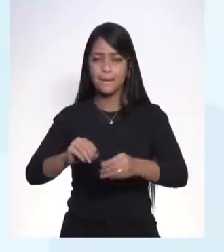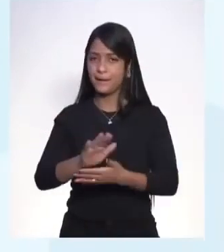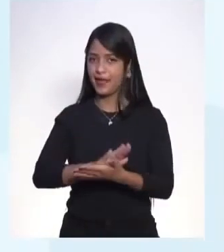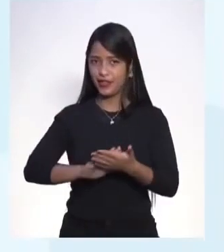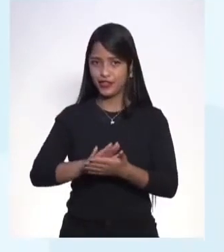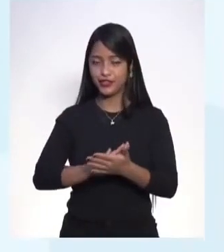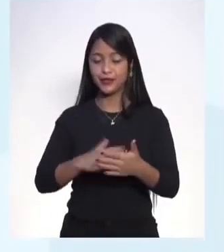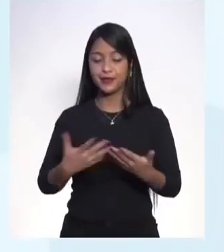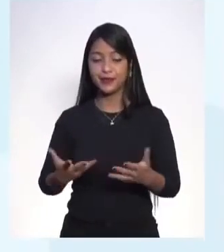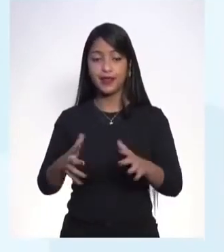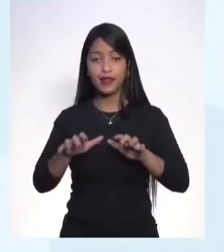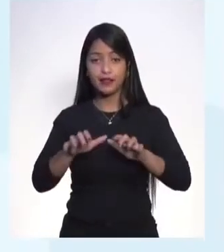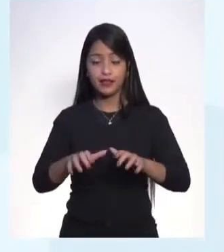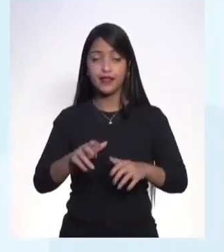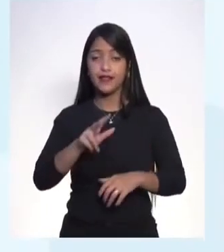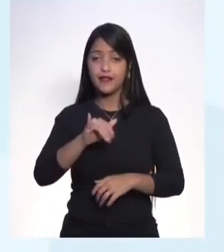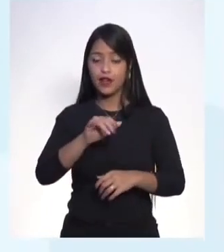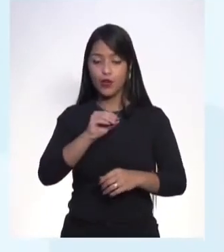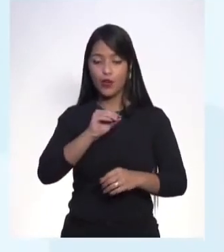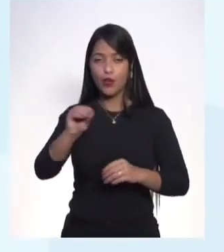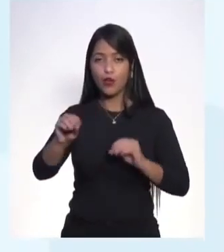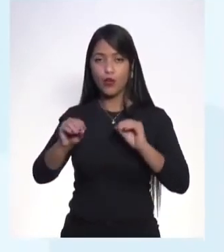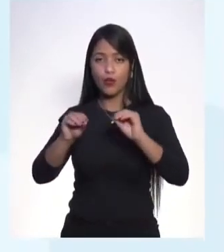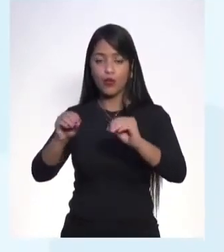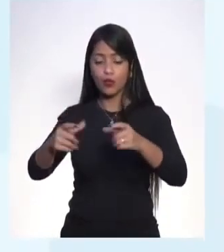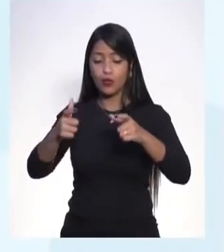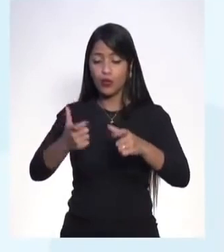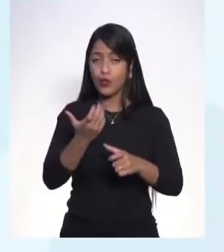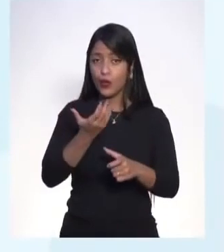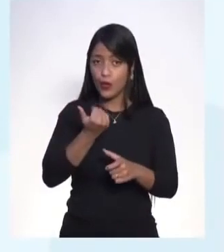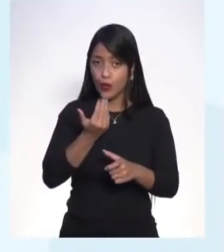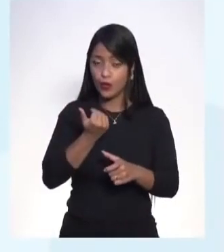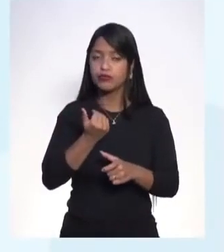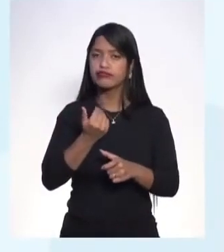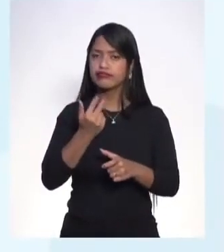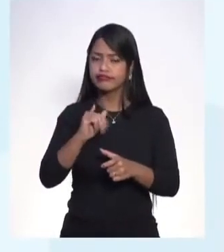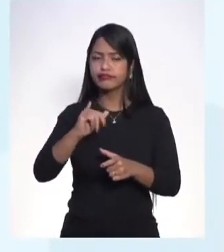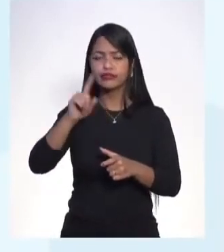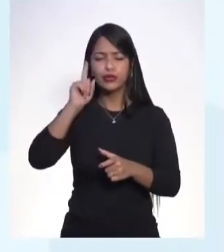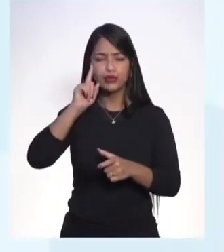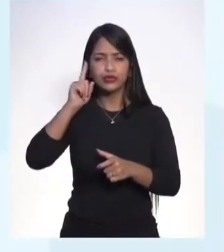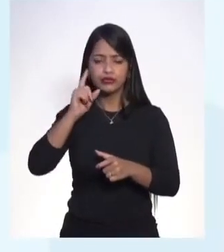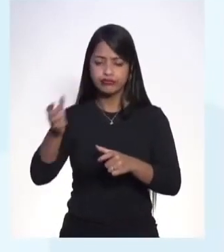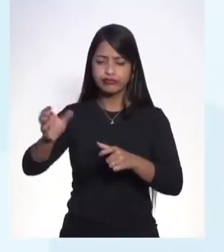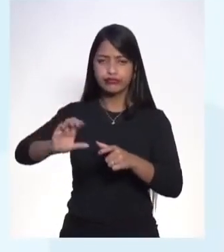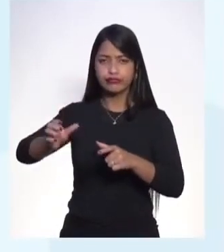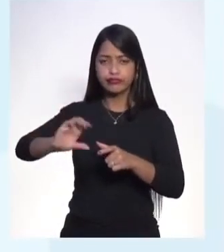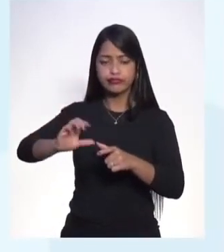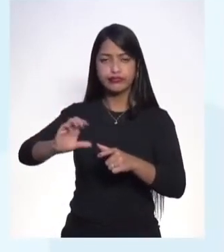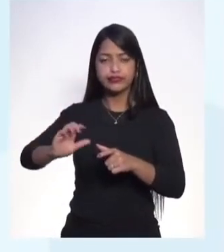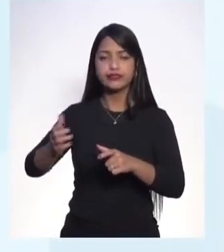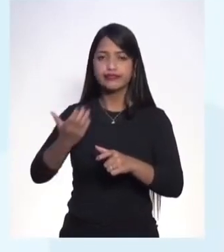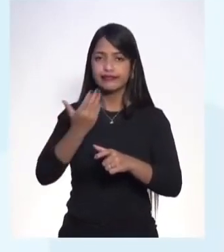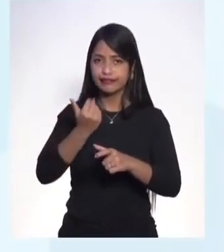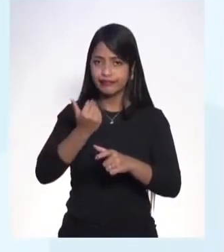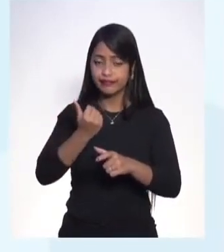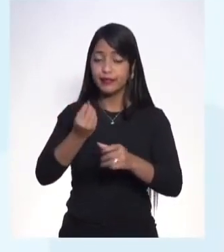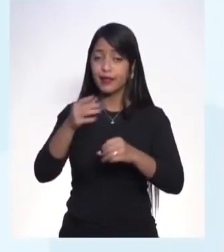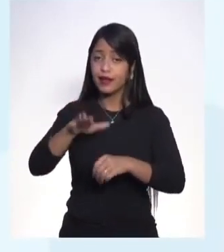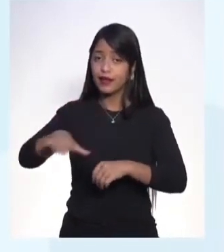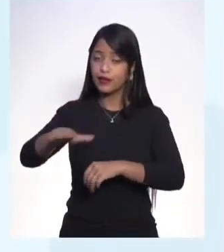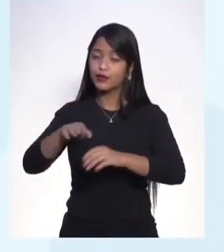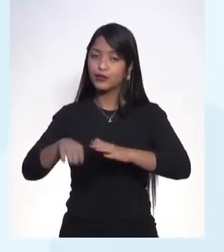Assim, comedouros serão implantados e abastecidos diariamente para que as aves se acostumem à região